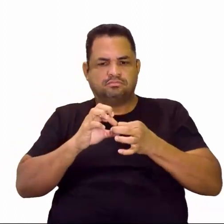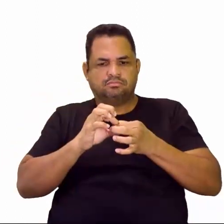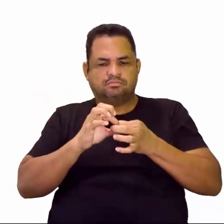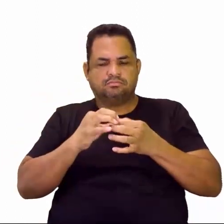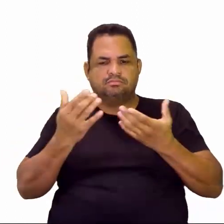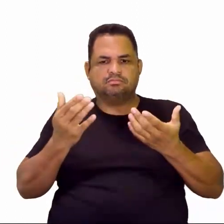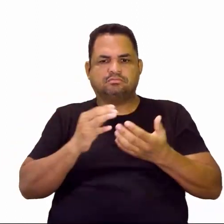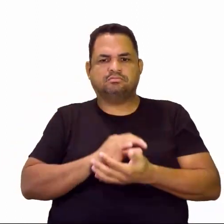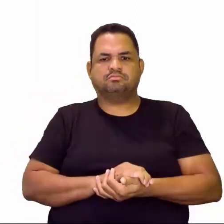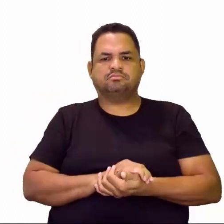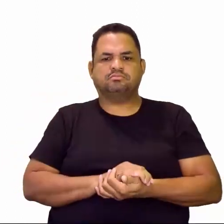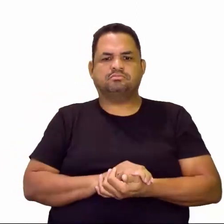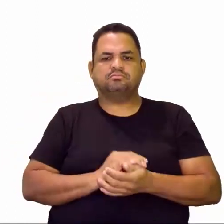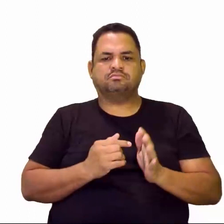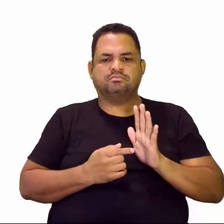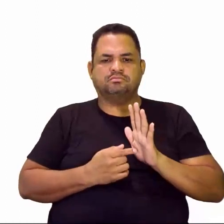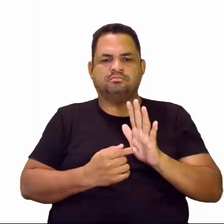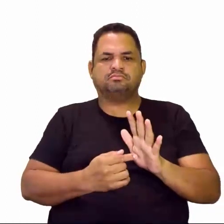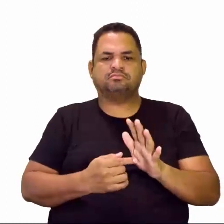ligados entre si,